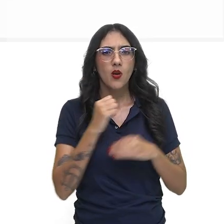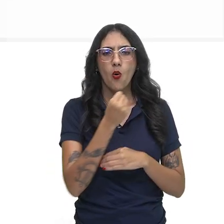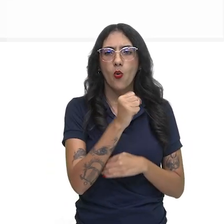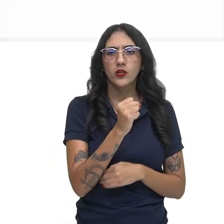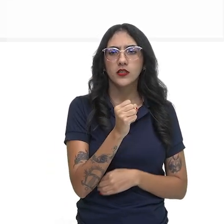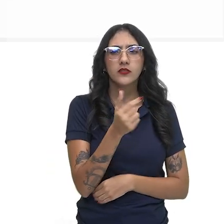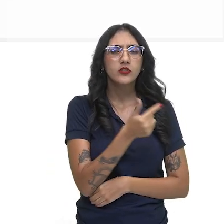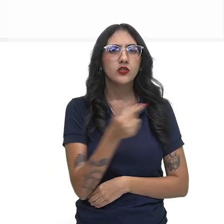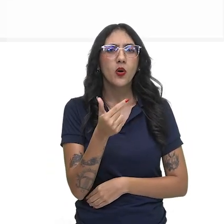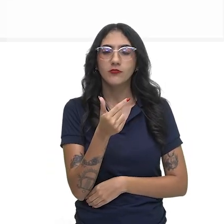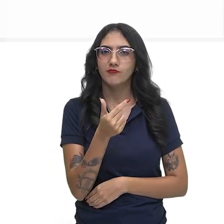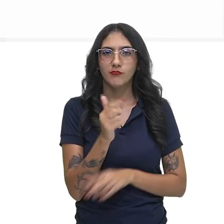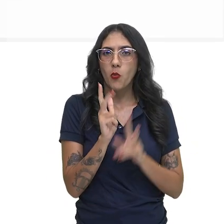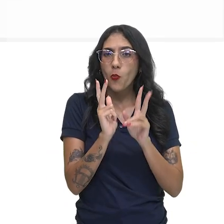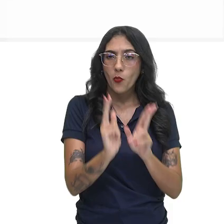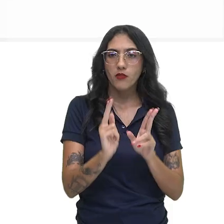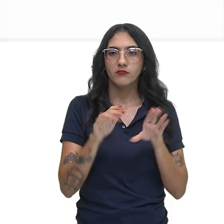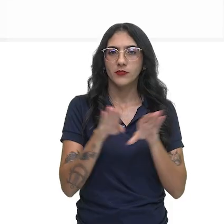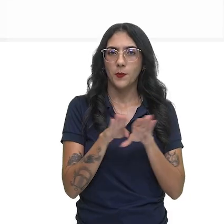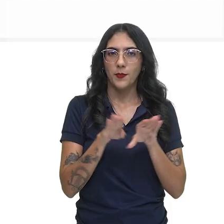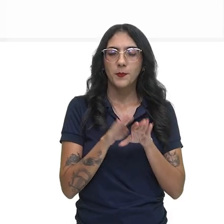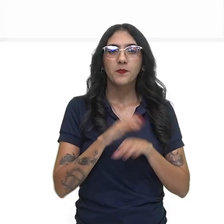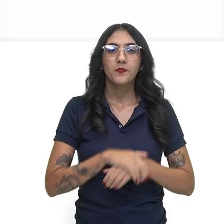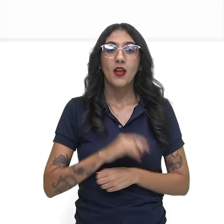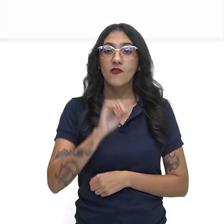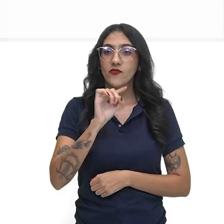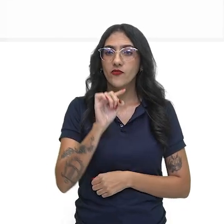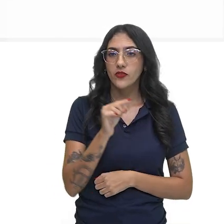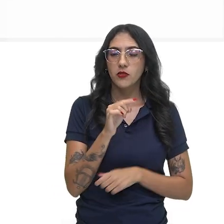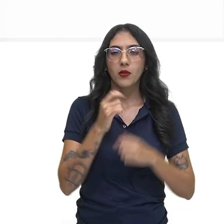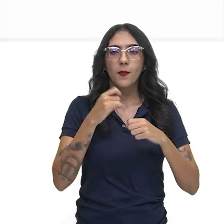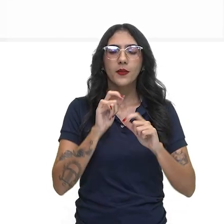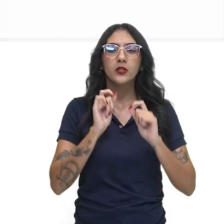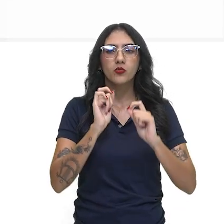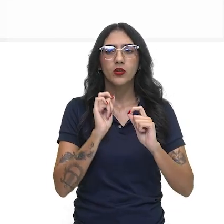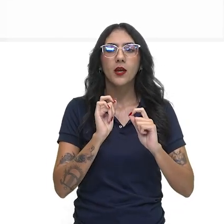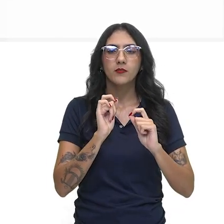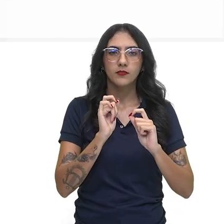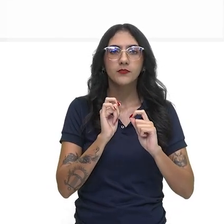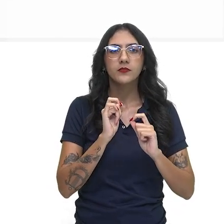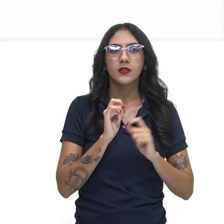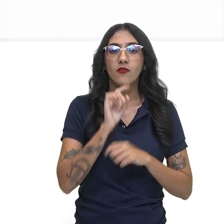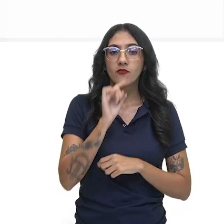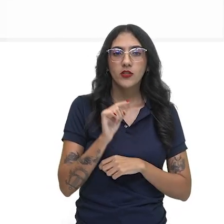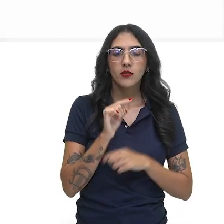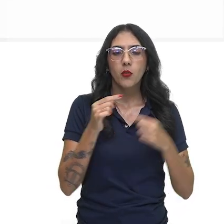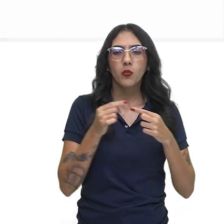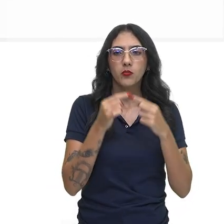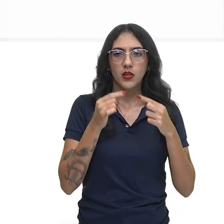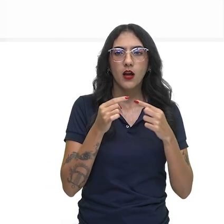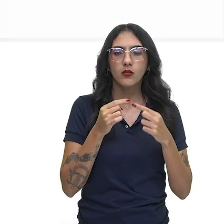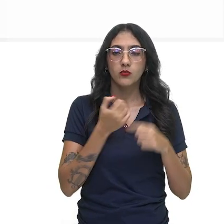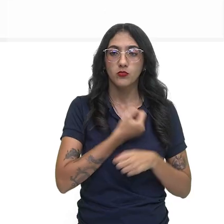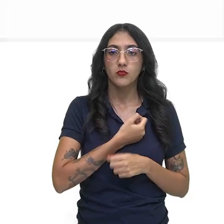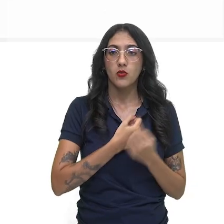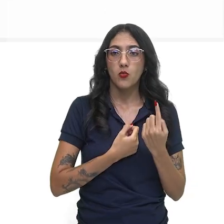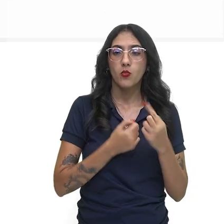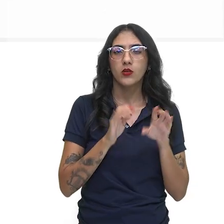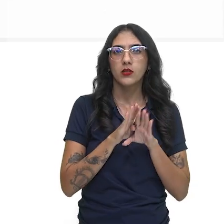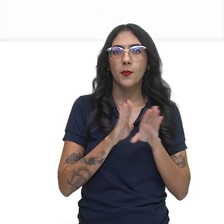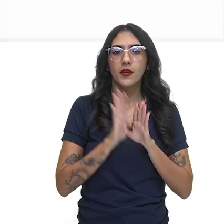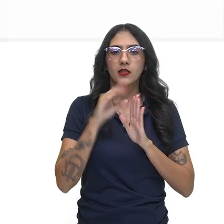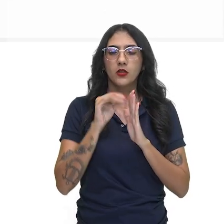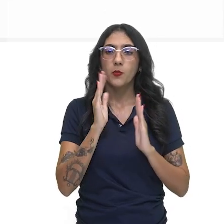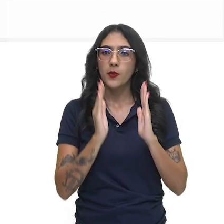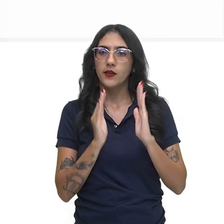822, mesma coisa. A vírgula tem que ir para um lugar onde o número fique maior que 1 e menor que